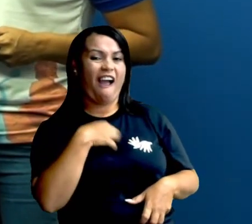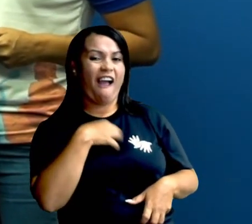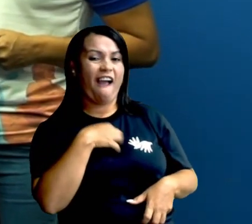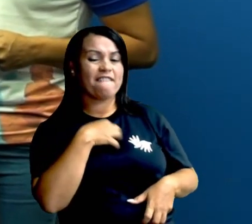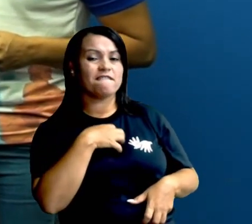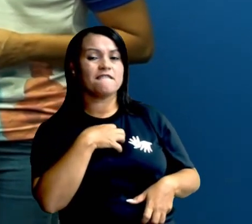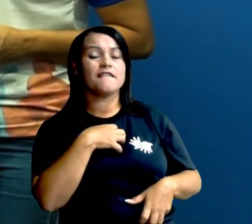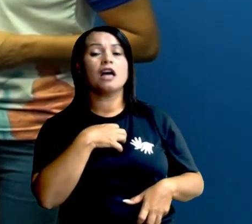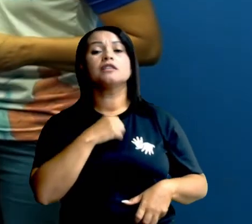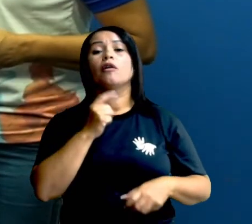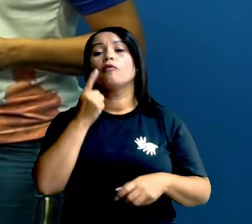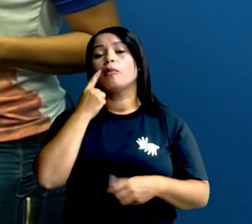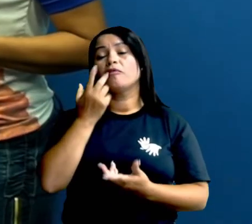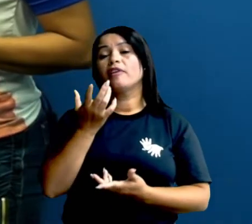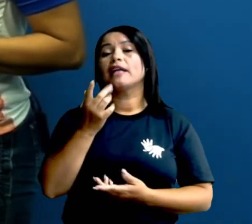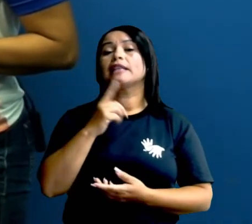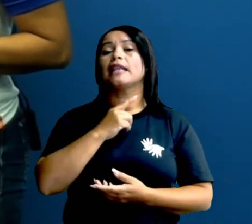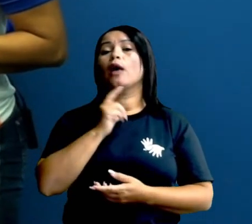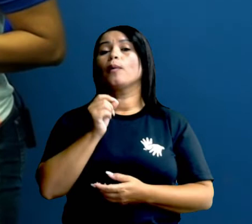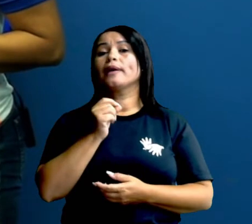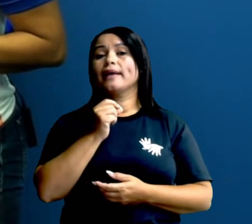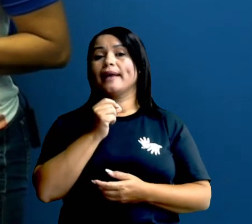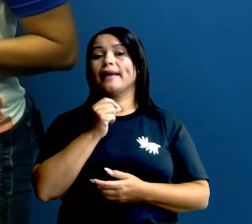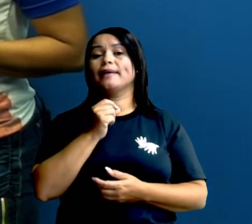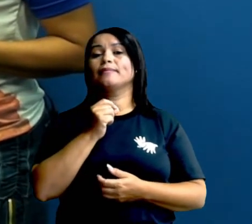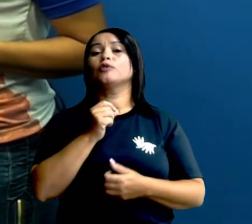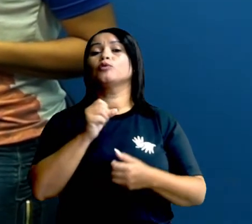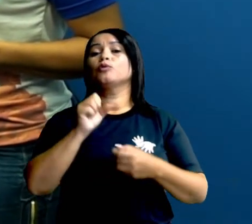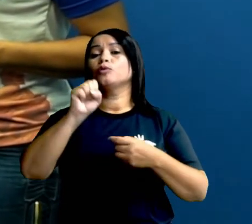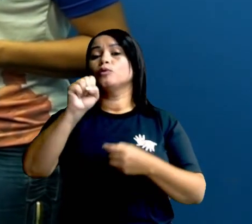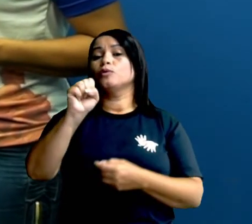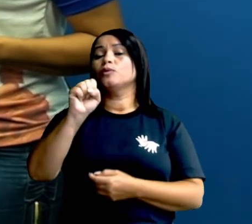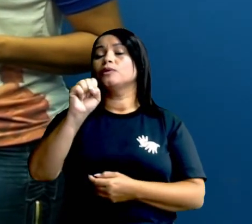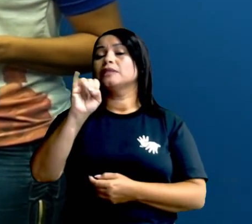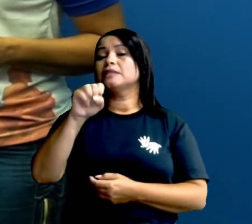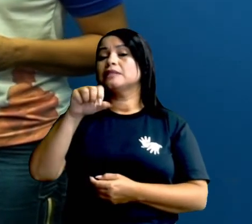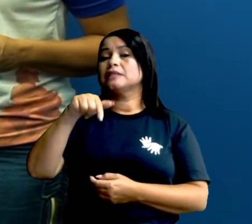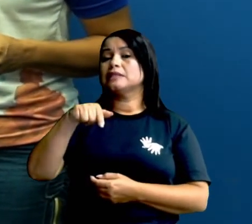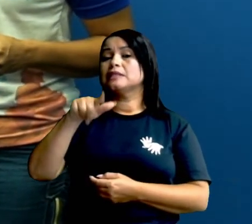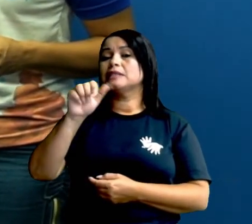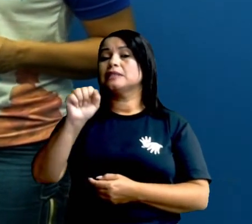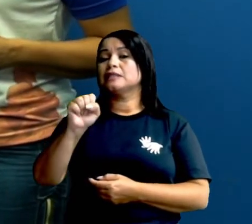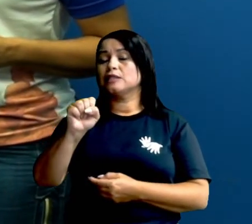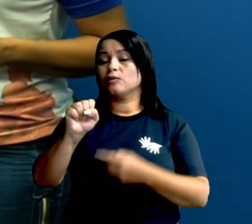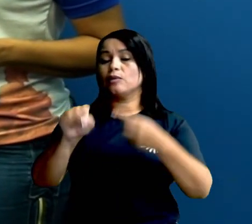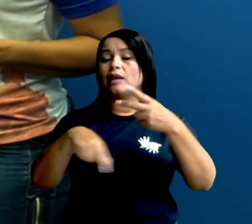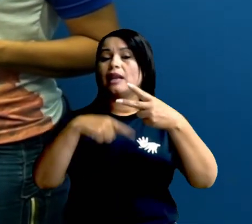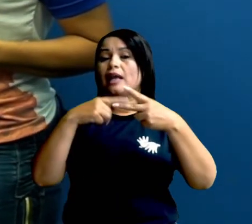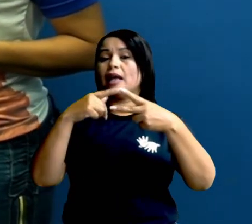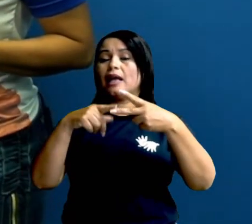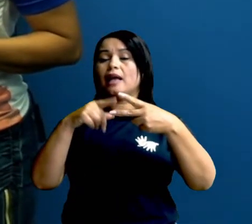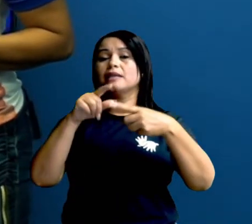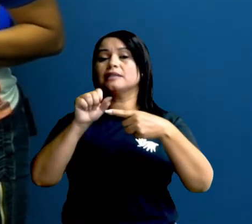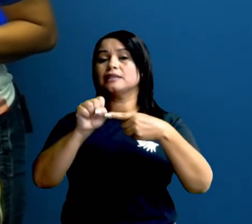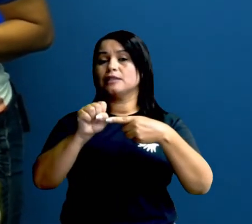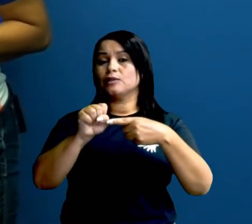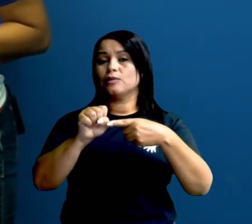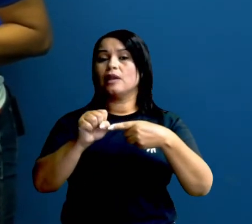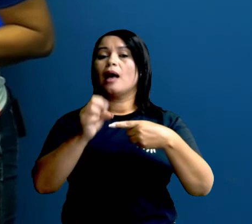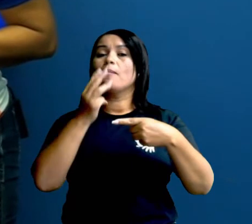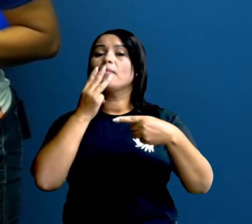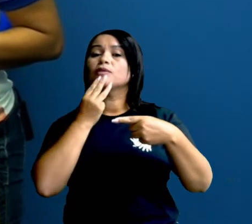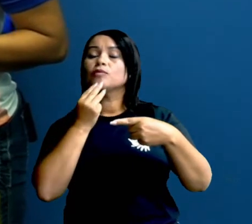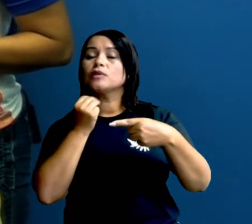enfurecido, tá certo? Então, ó, aqui está no singular e também está no masculino.